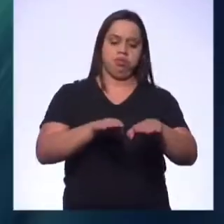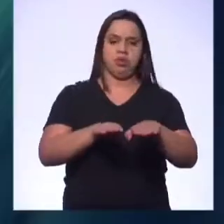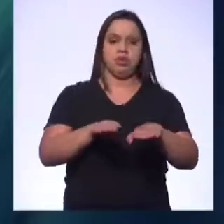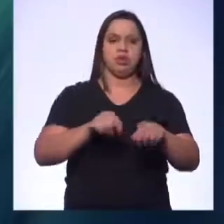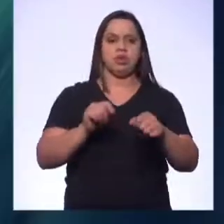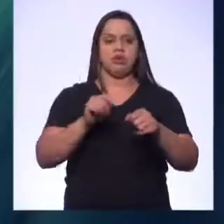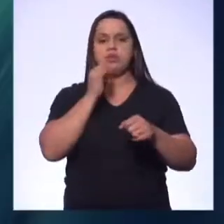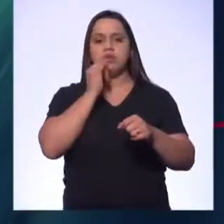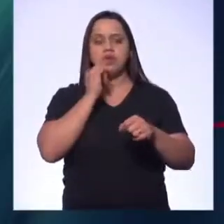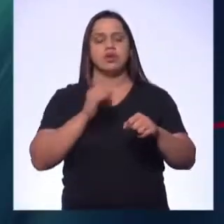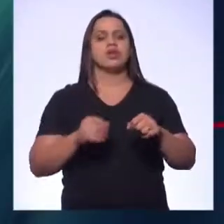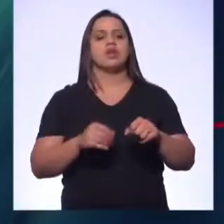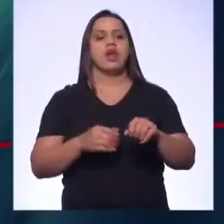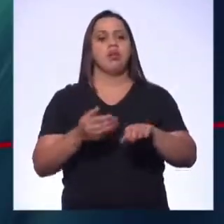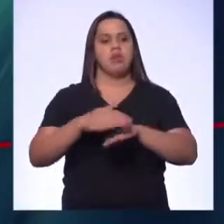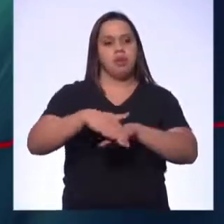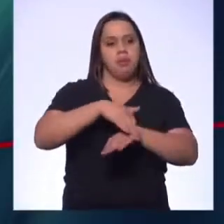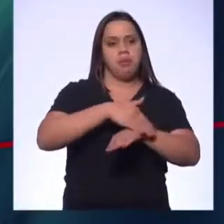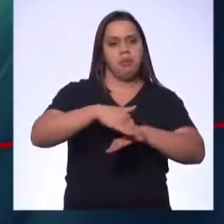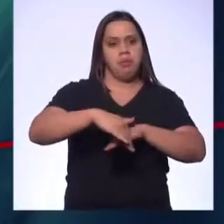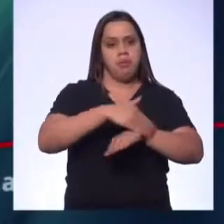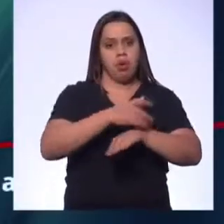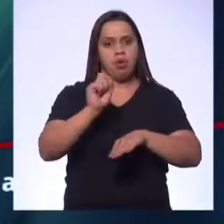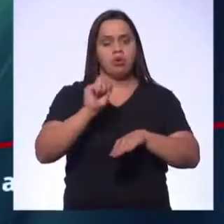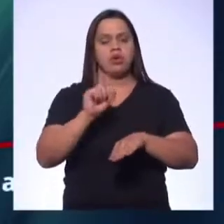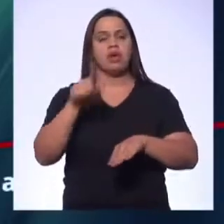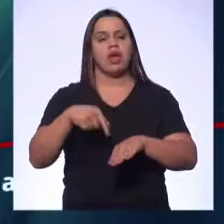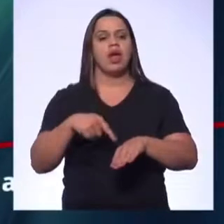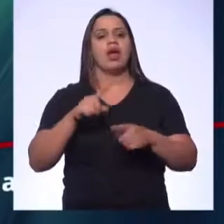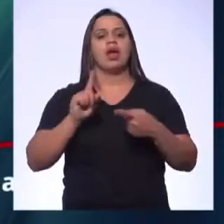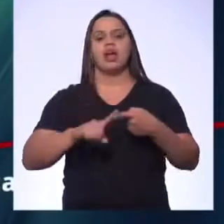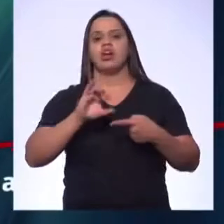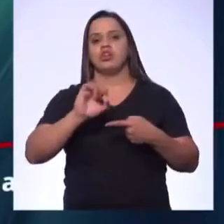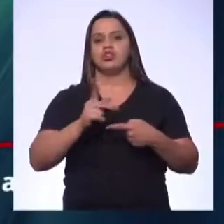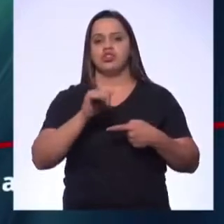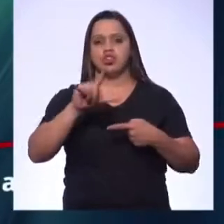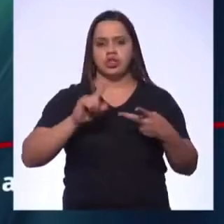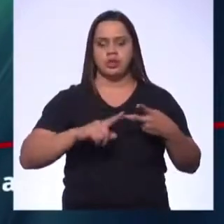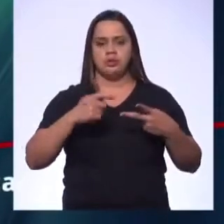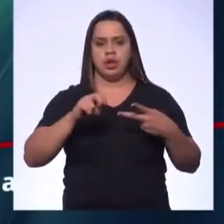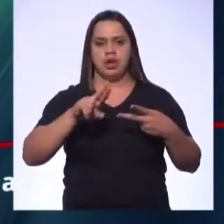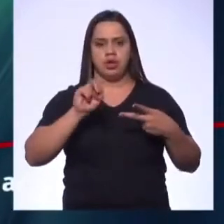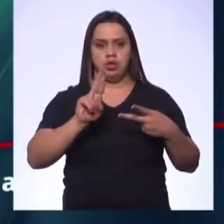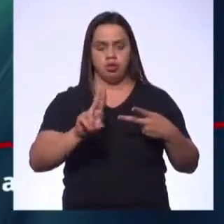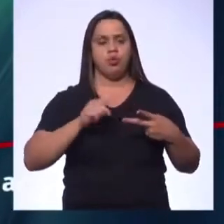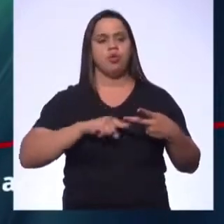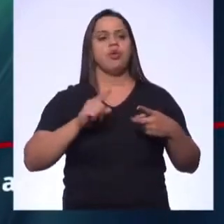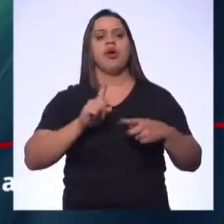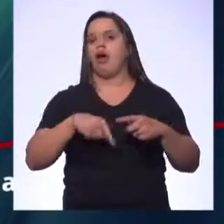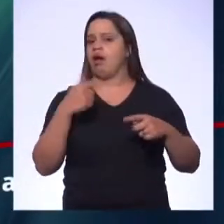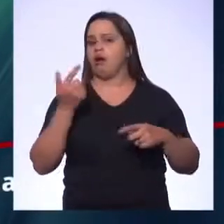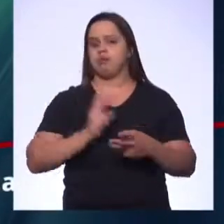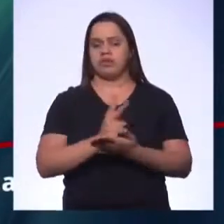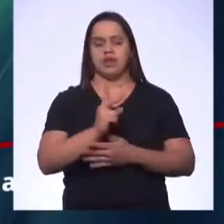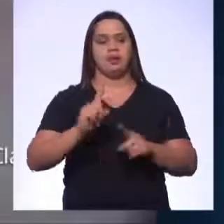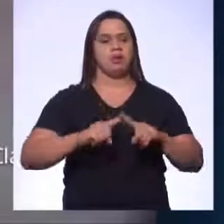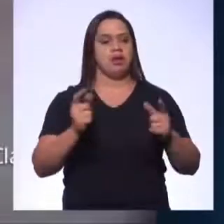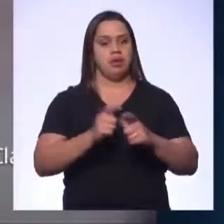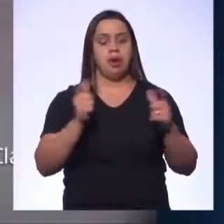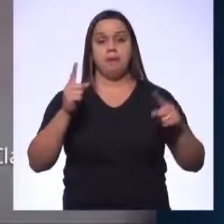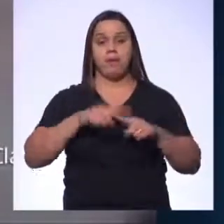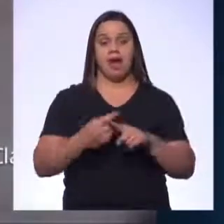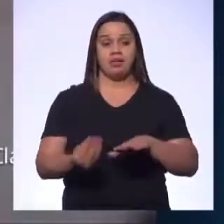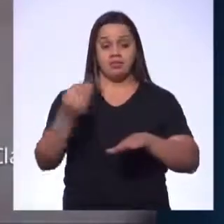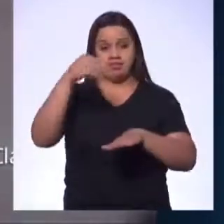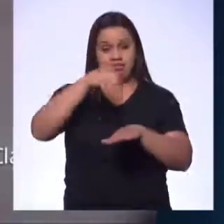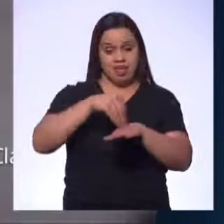placa, como no Chile, Peru, esses tremores são mais frequentes e maiores. Mas no interior de uma placa, como é o caso do Brasil,